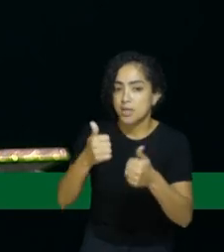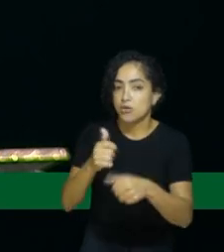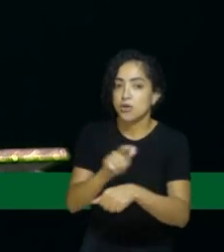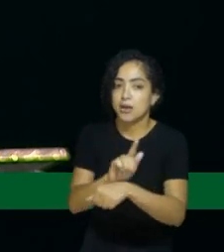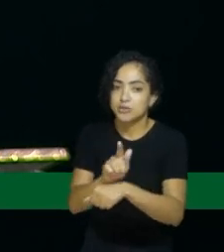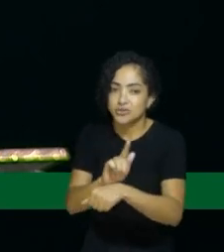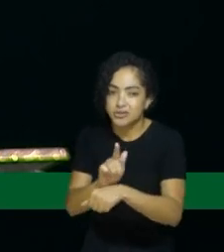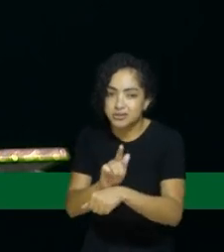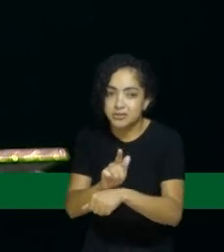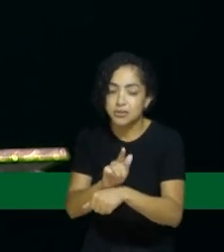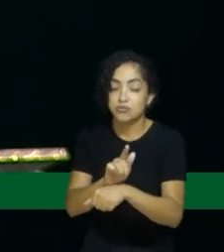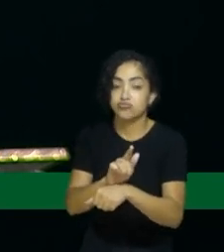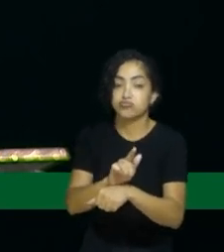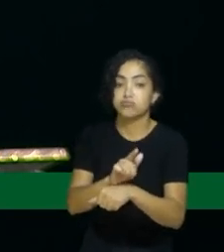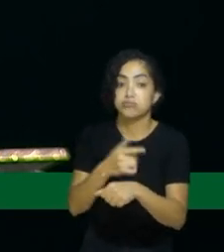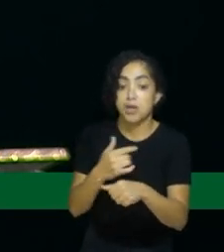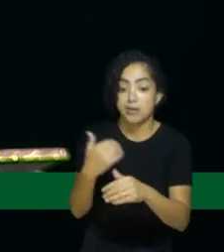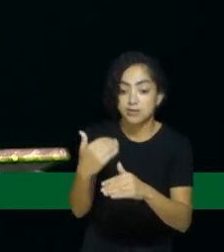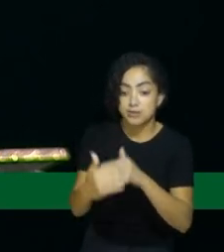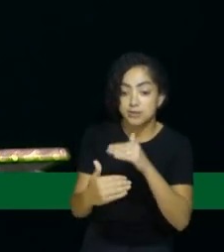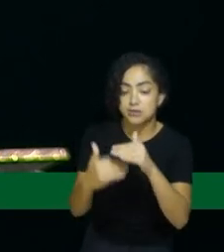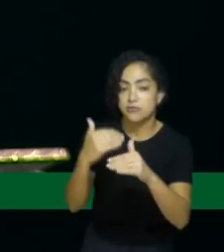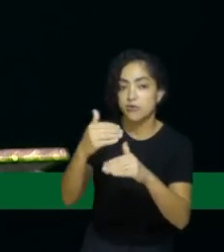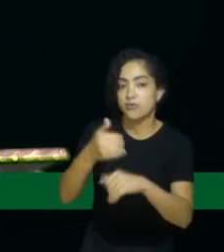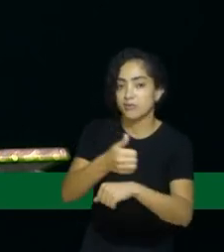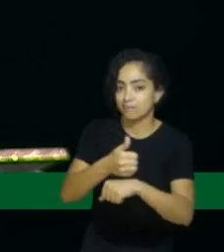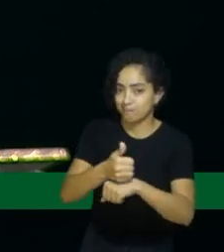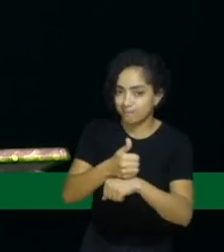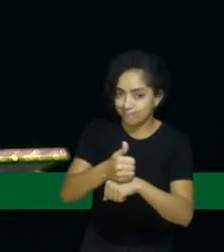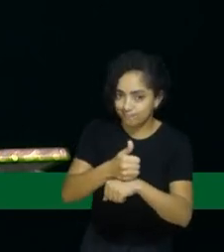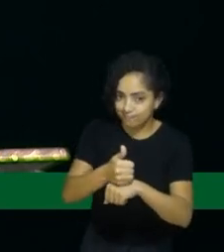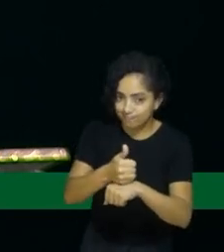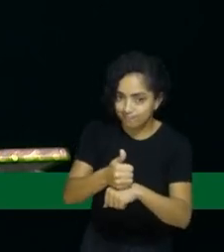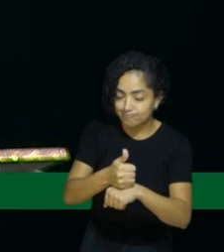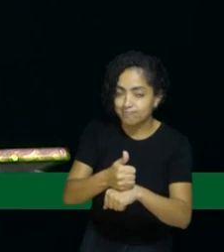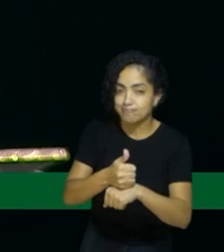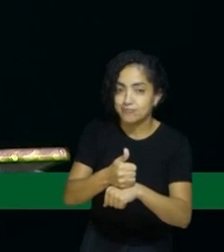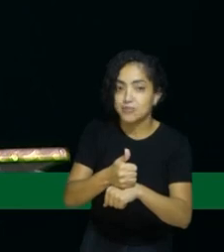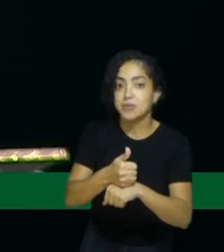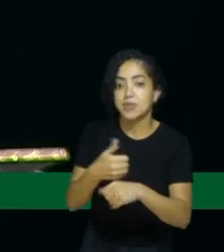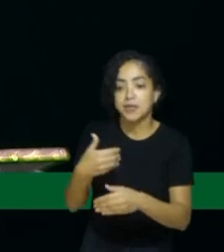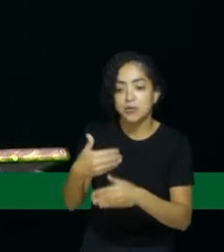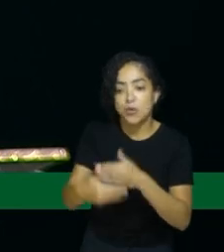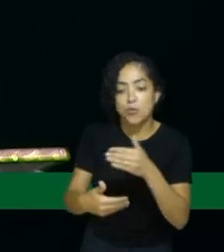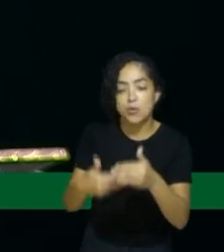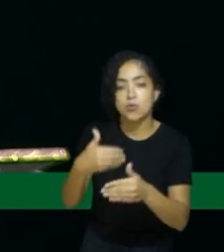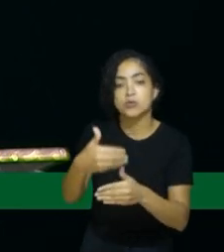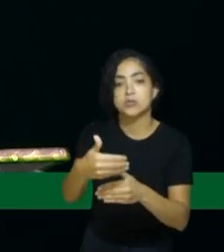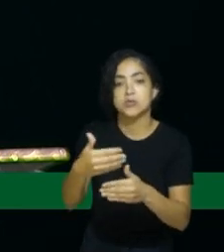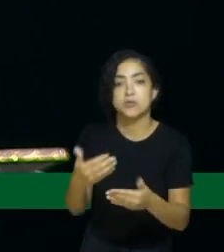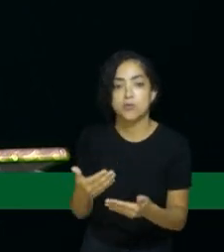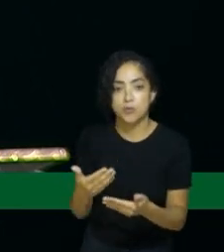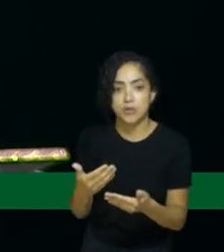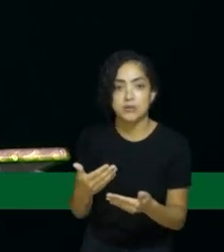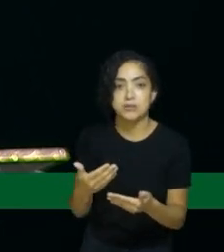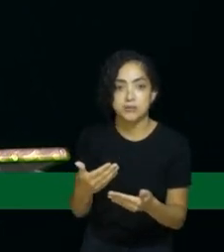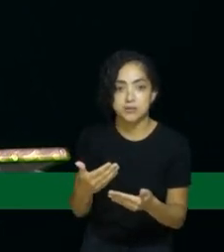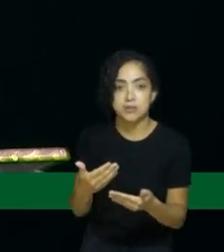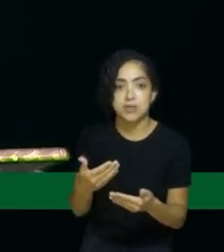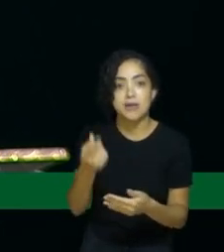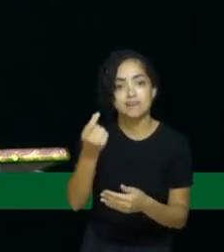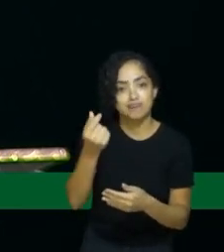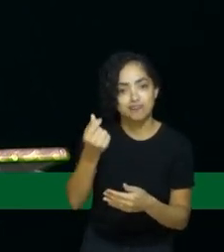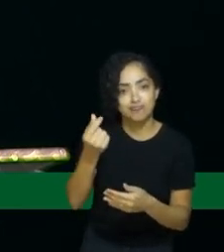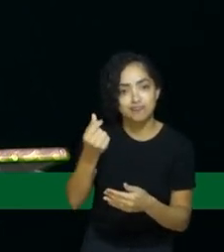negócios a se desenvolverem profissionalmente e como consequência disso também botarem um dinheirinho no